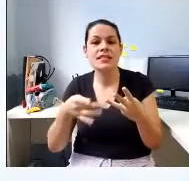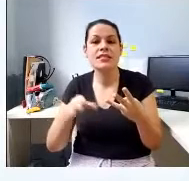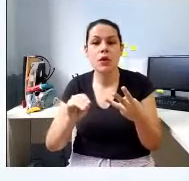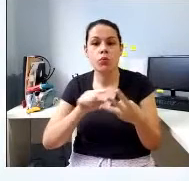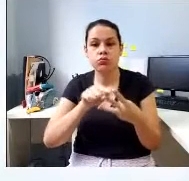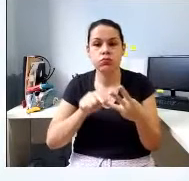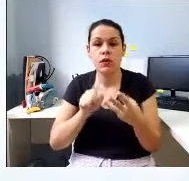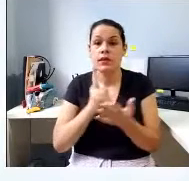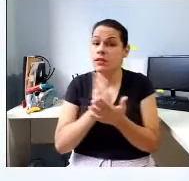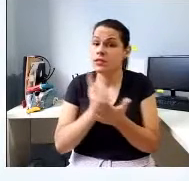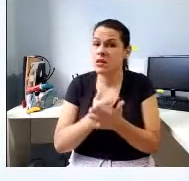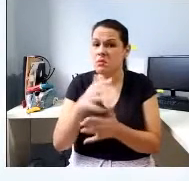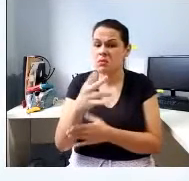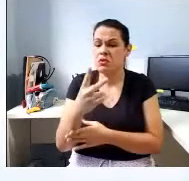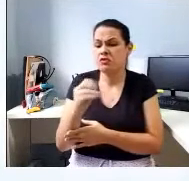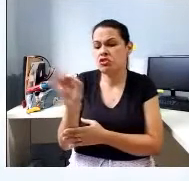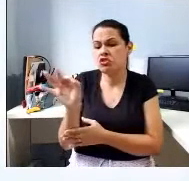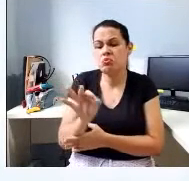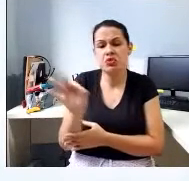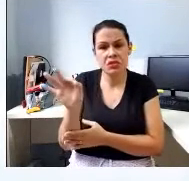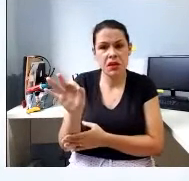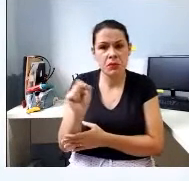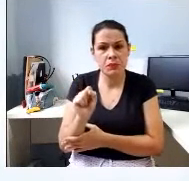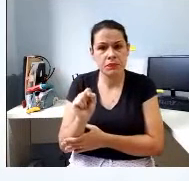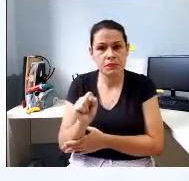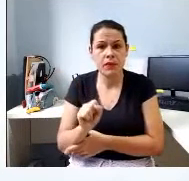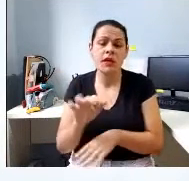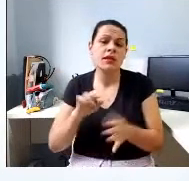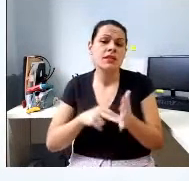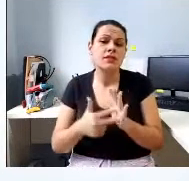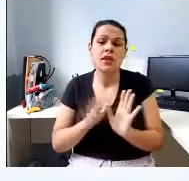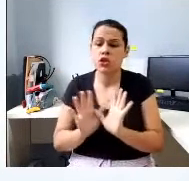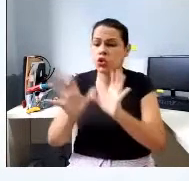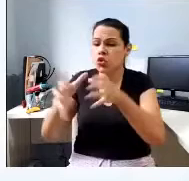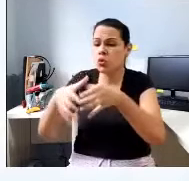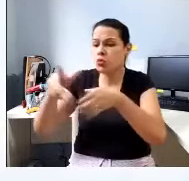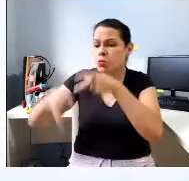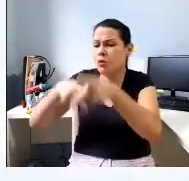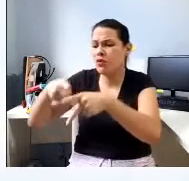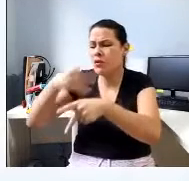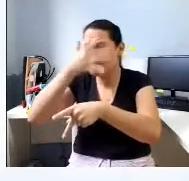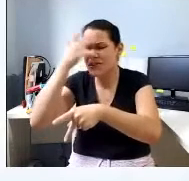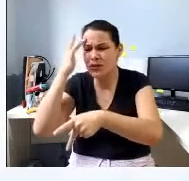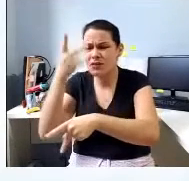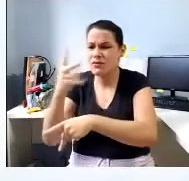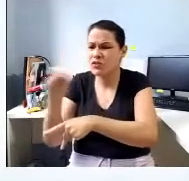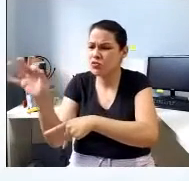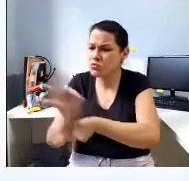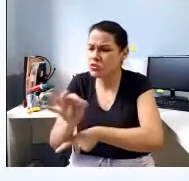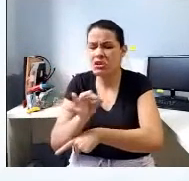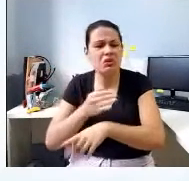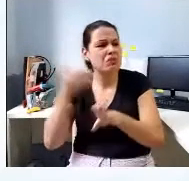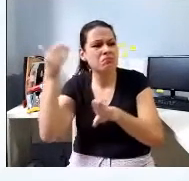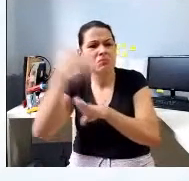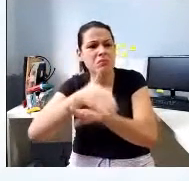abstenções ficam em torno de 20%. São aqueles 20% que não votam, que não aparecem para votar,